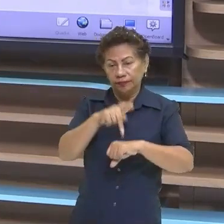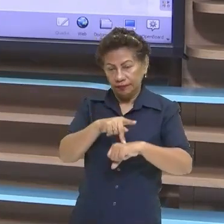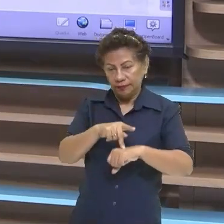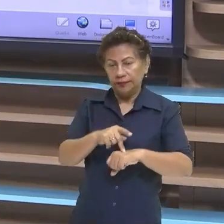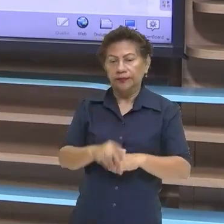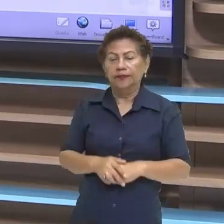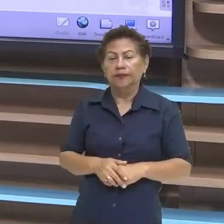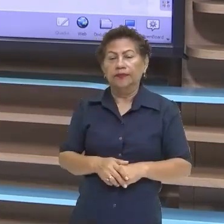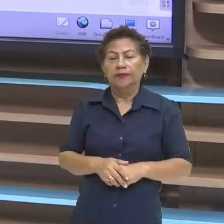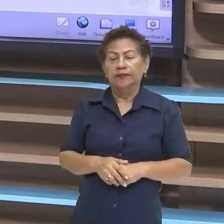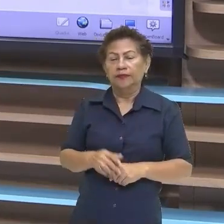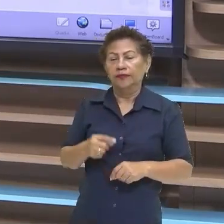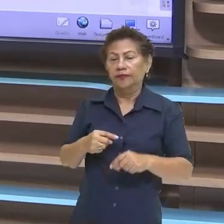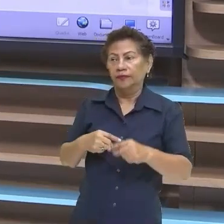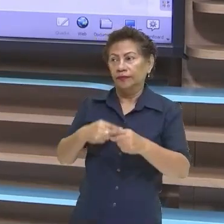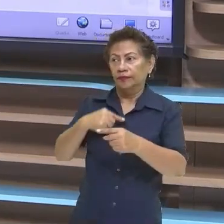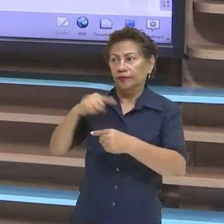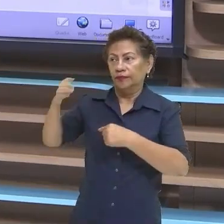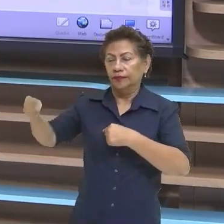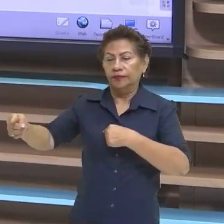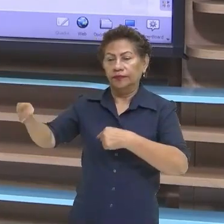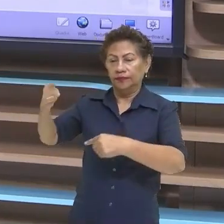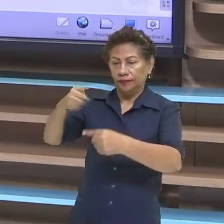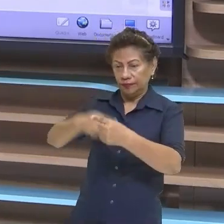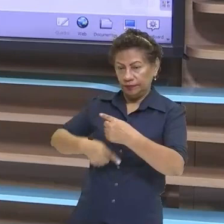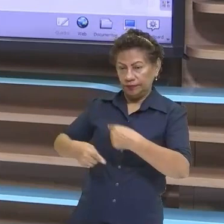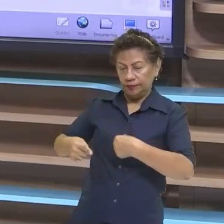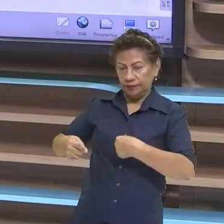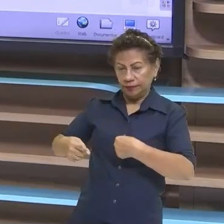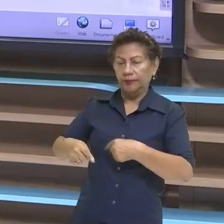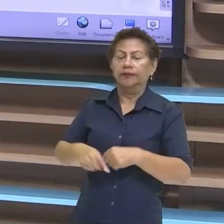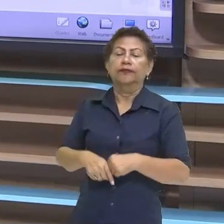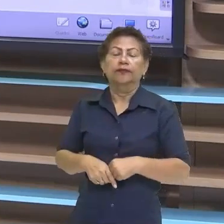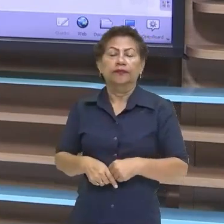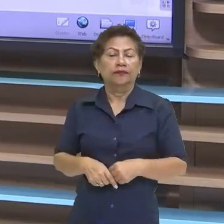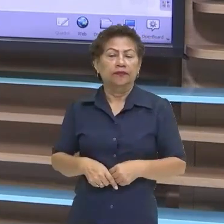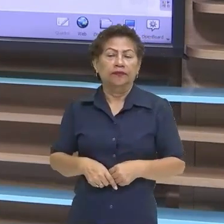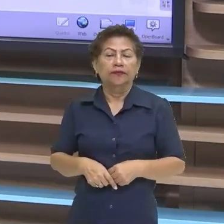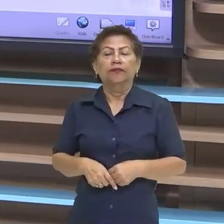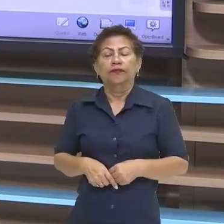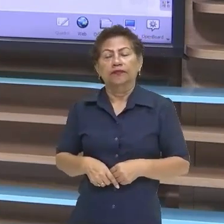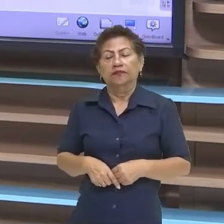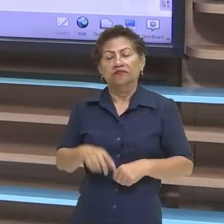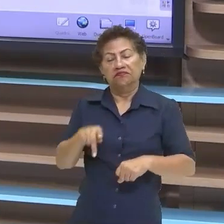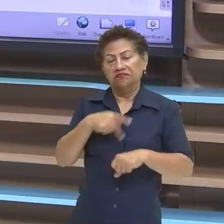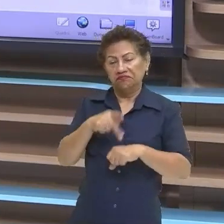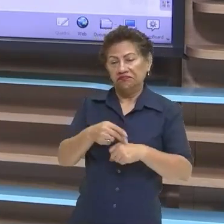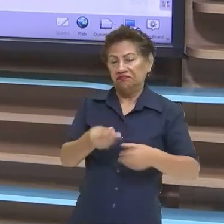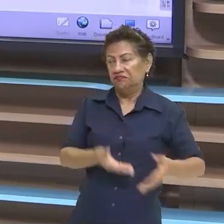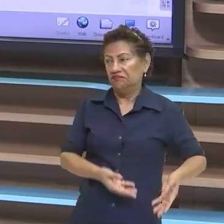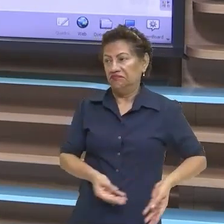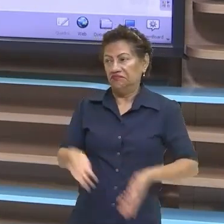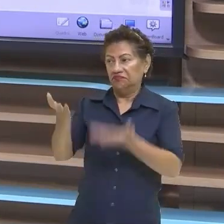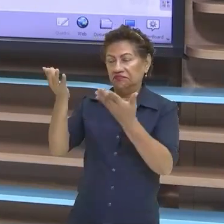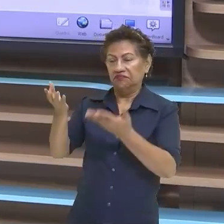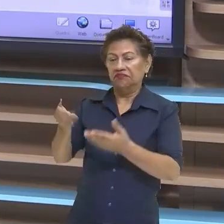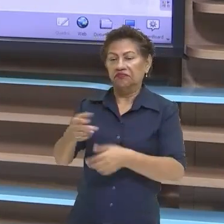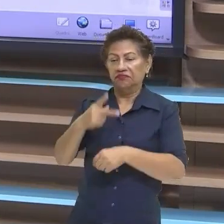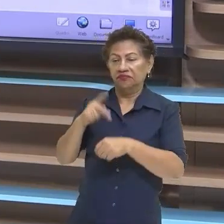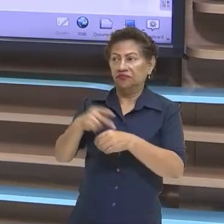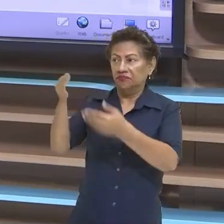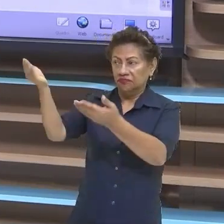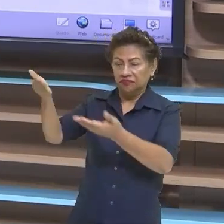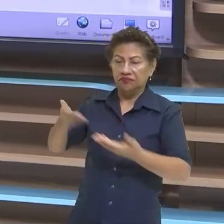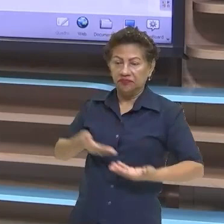nosso, ou a gente produz algo aqui, ou tira a matéria-prima e envia para um outro país. Então, a partir de todos